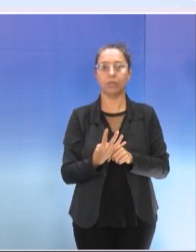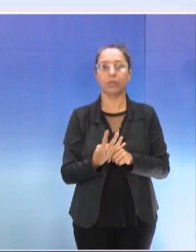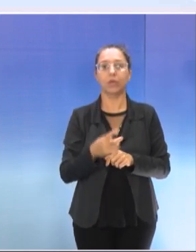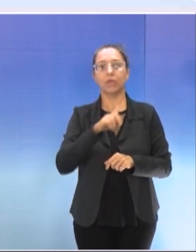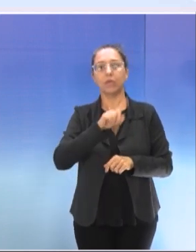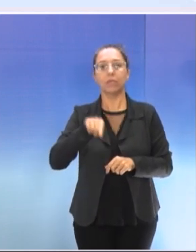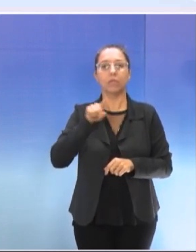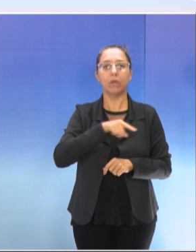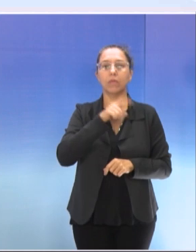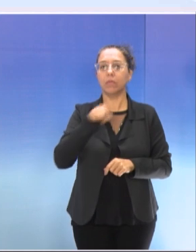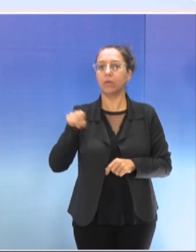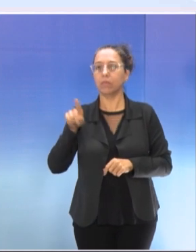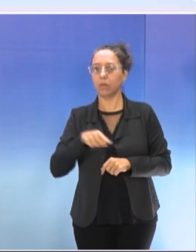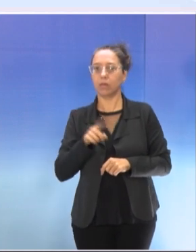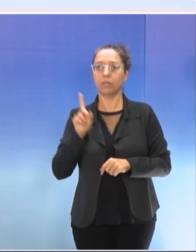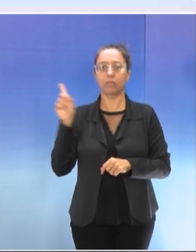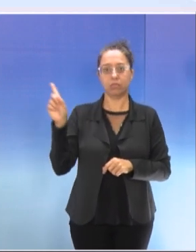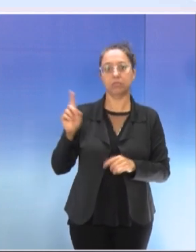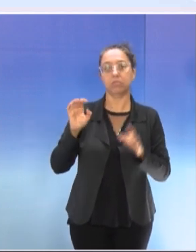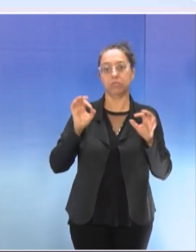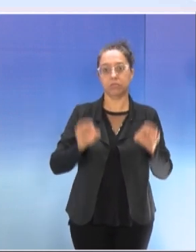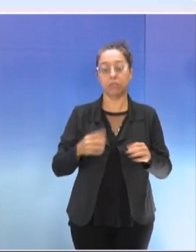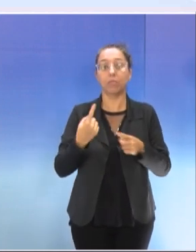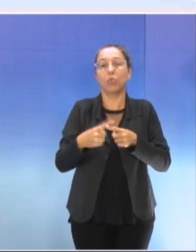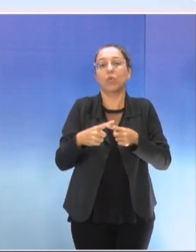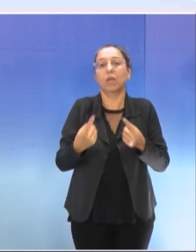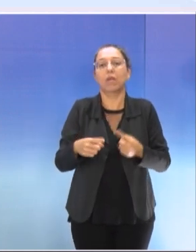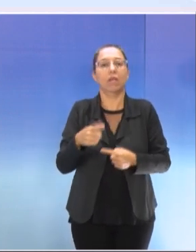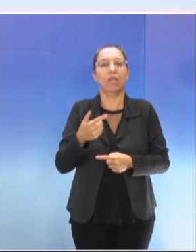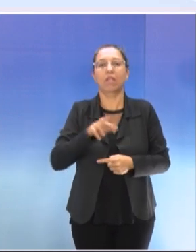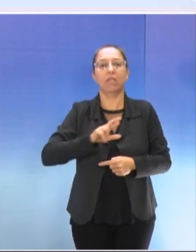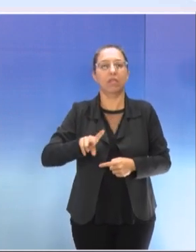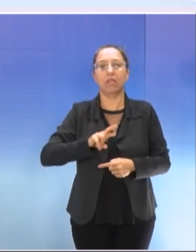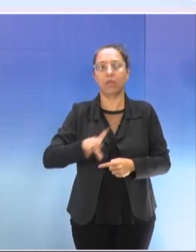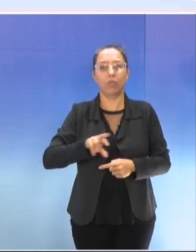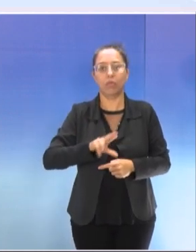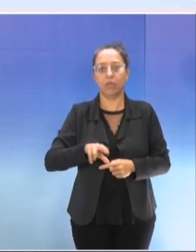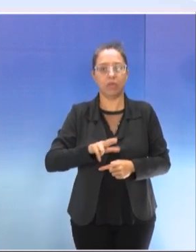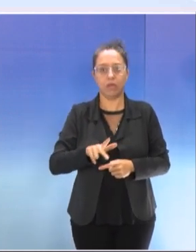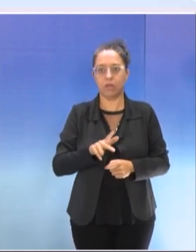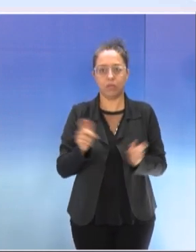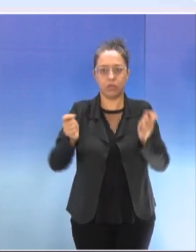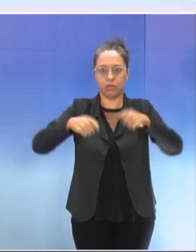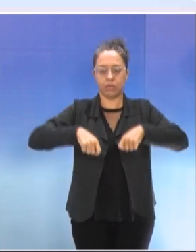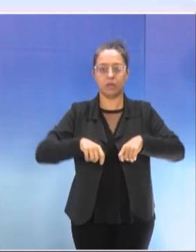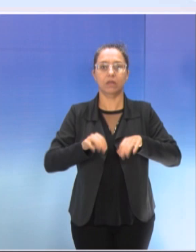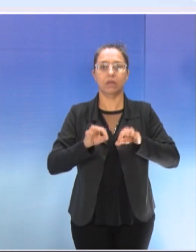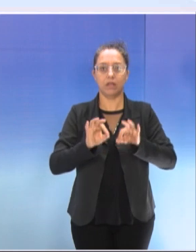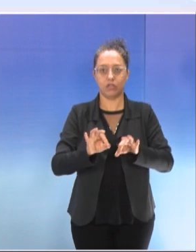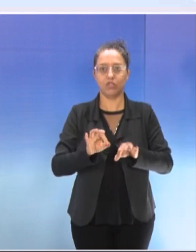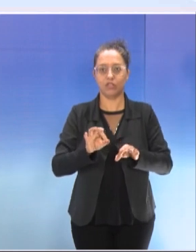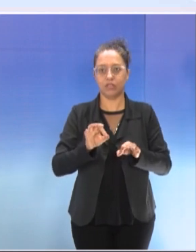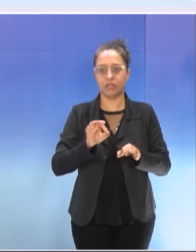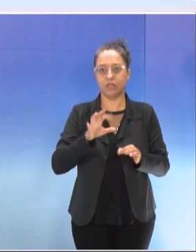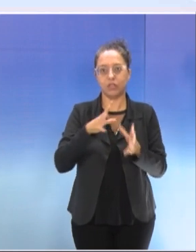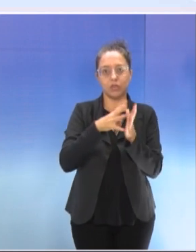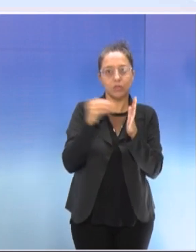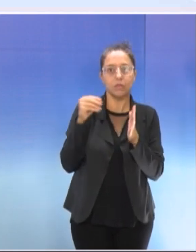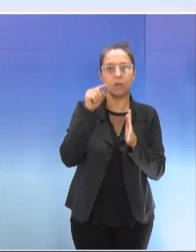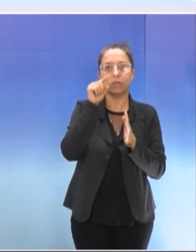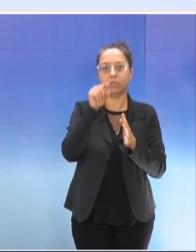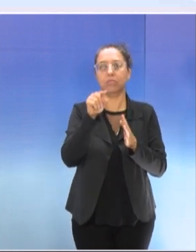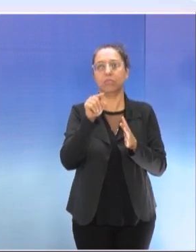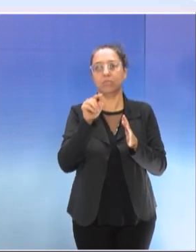que eu elimino? Por que eu elimino esse? Porque não tem nenhuma chance, certo? Dele